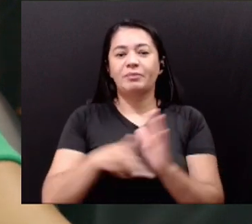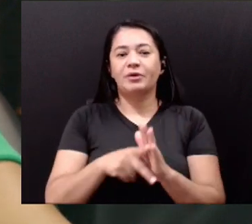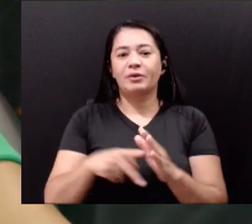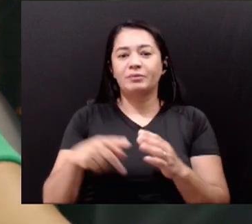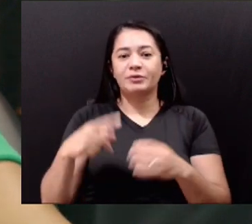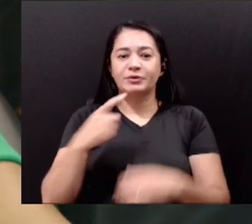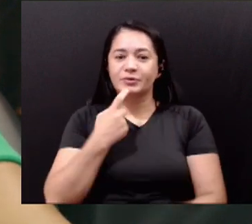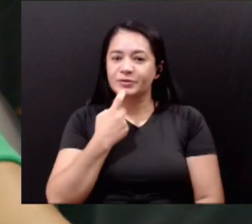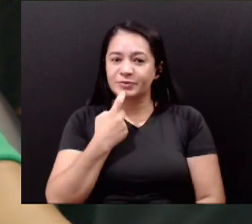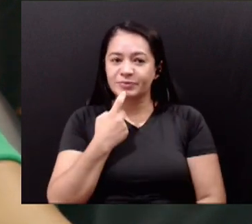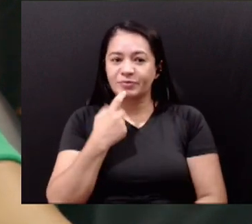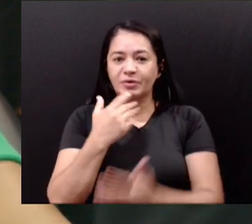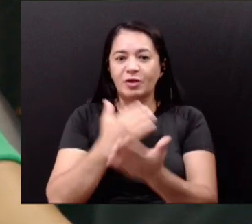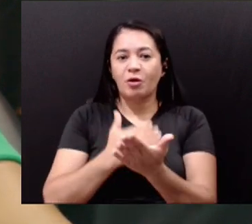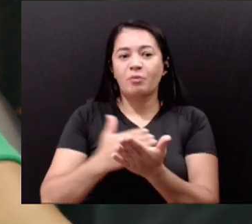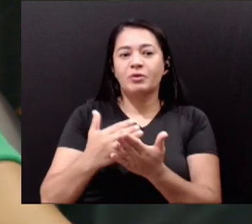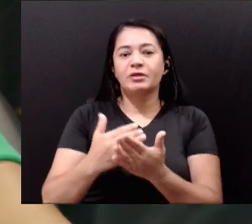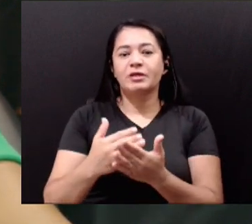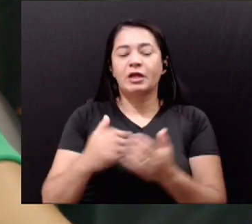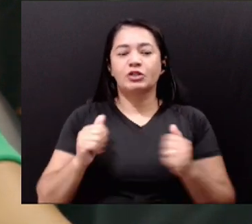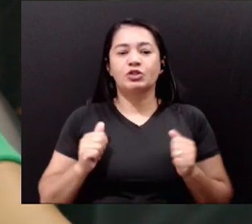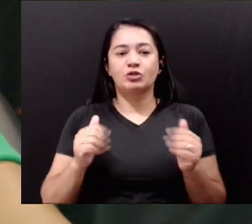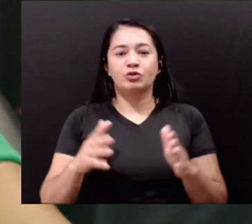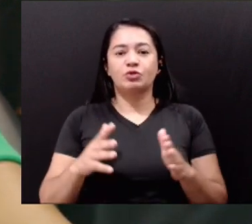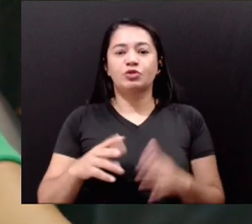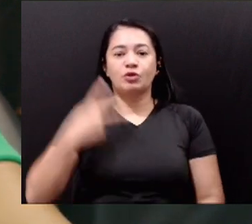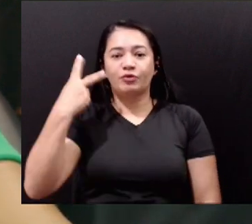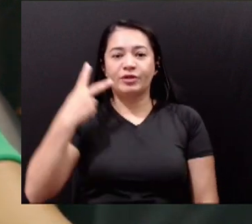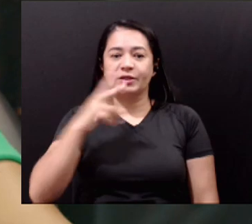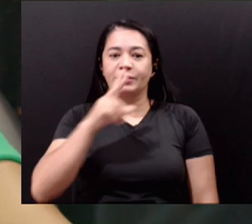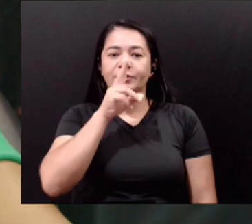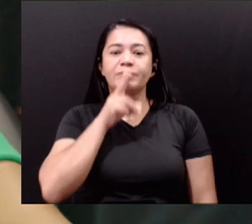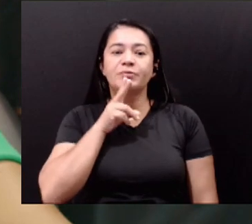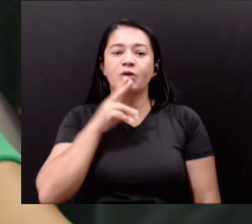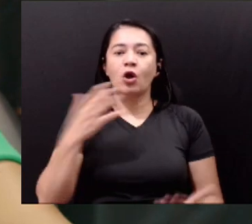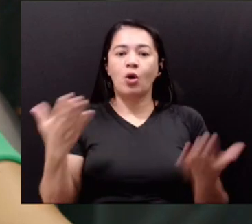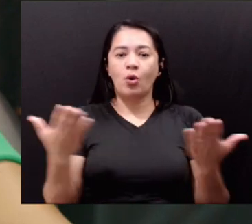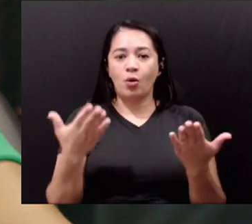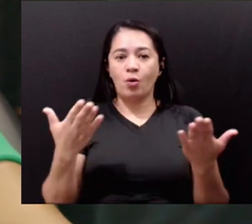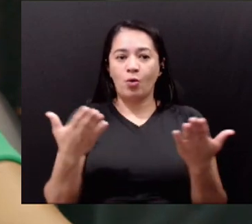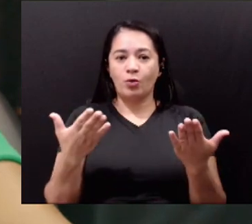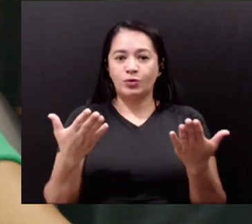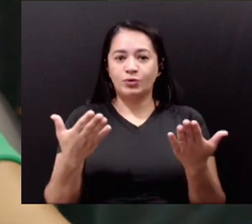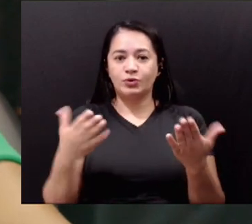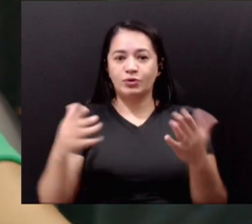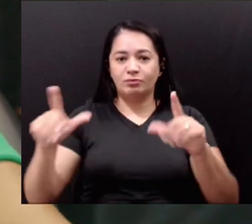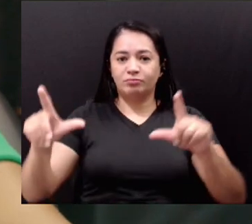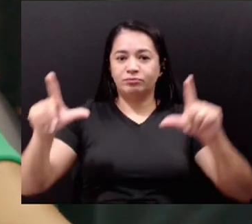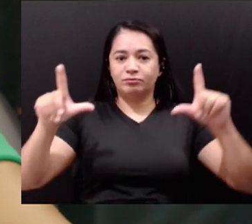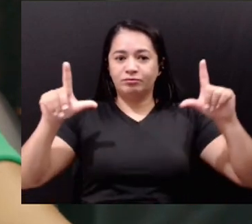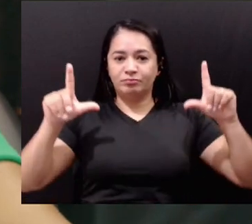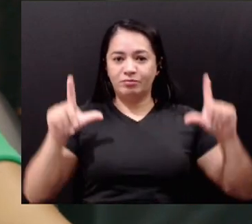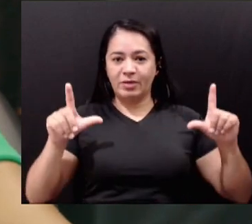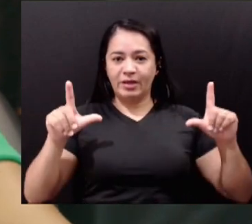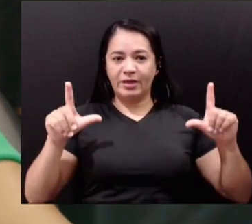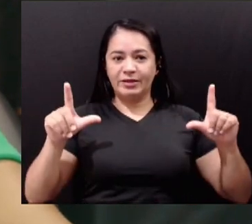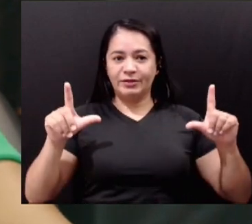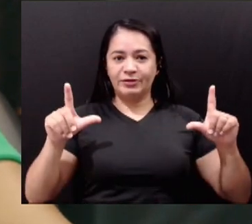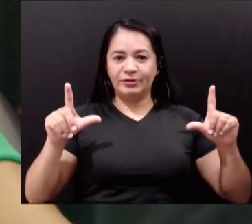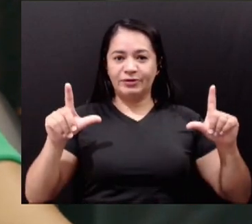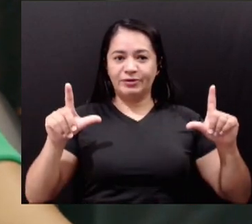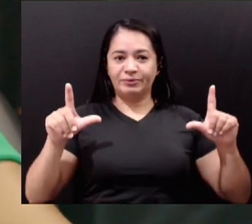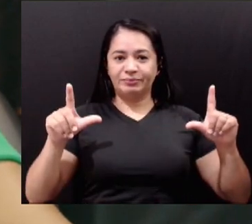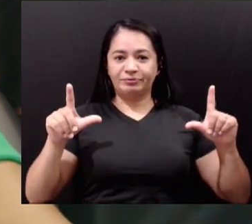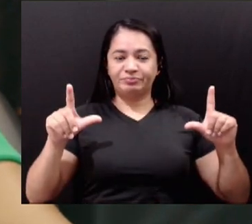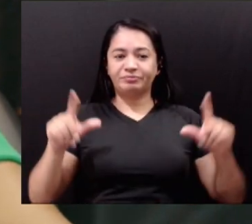vereador Nelson Osseri, a Câmara vai entregar hoje, então, o diploma de mérito esportivo Sérgio José Salvucci e